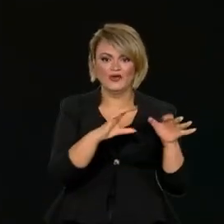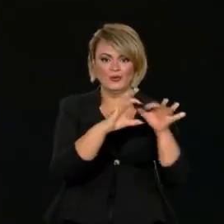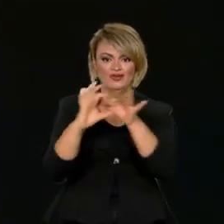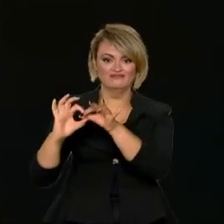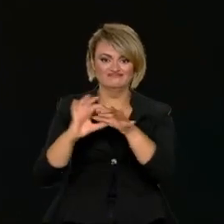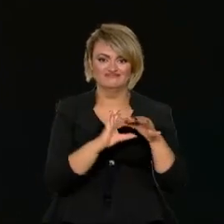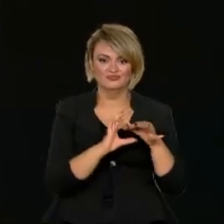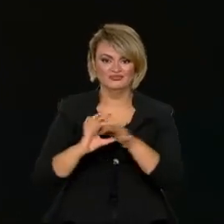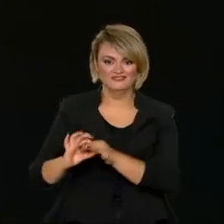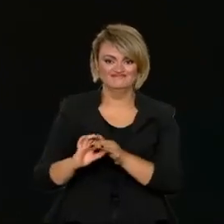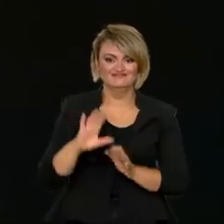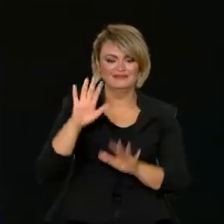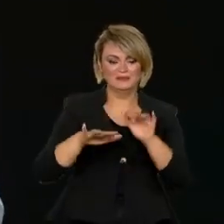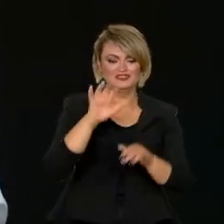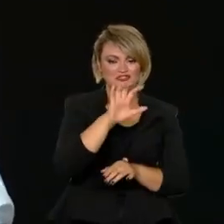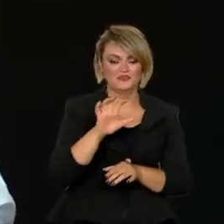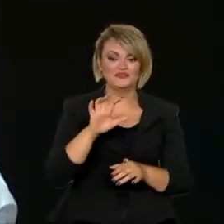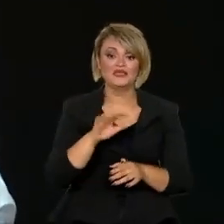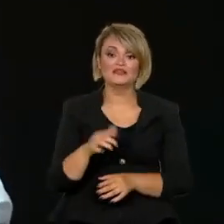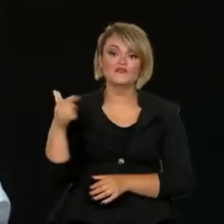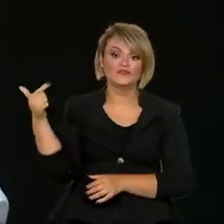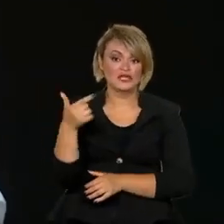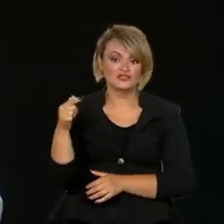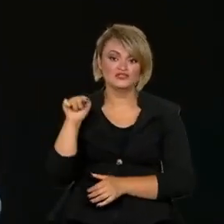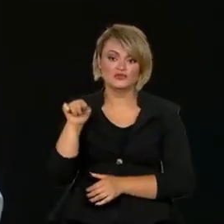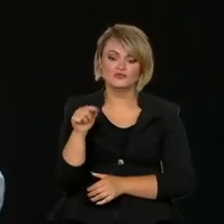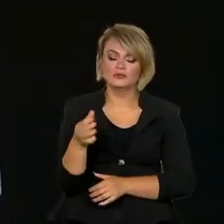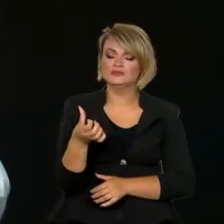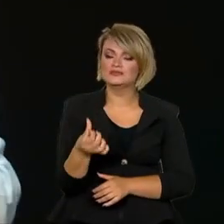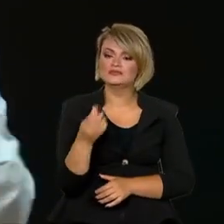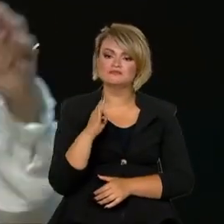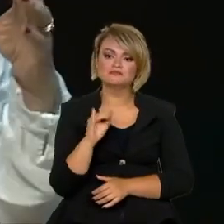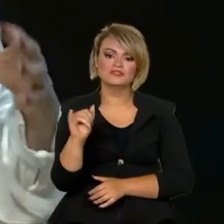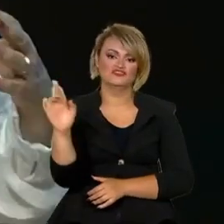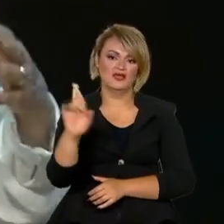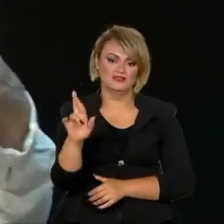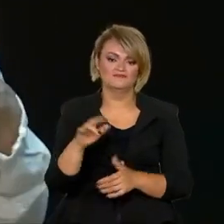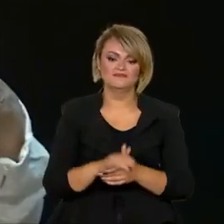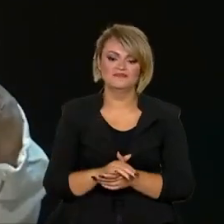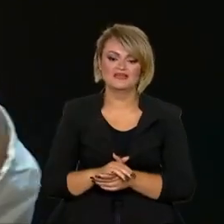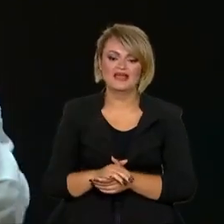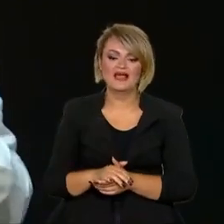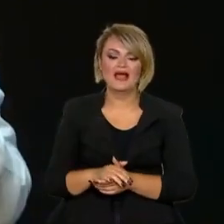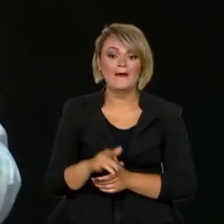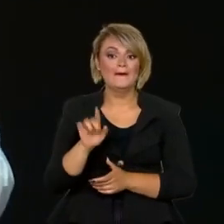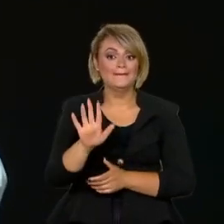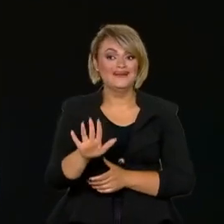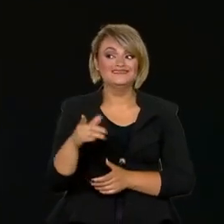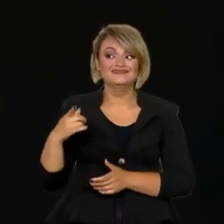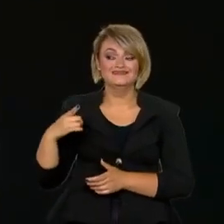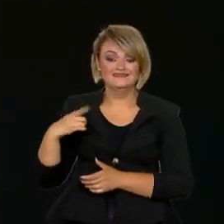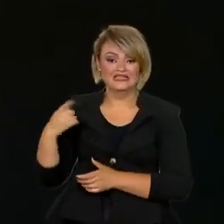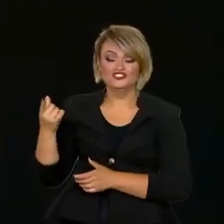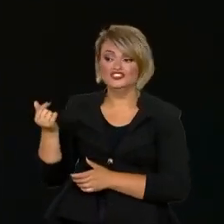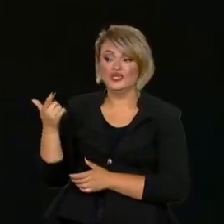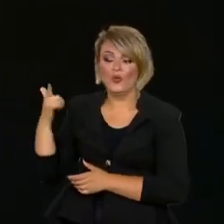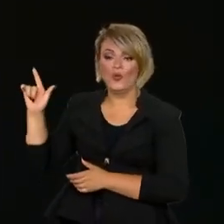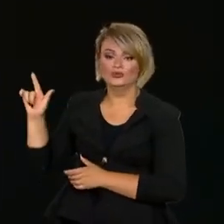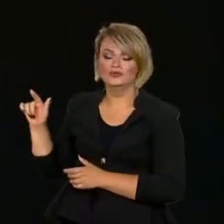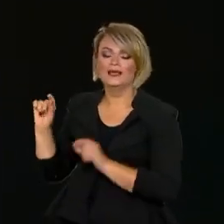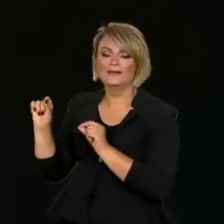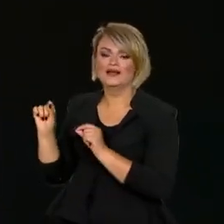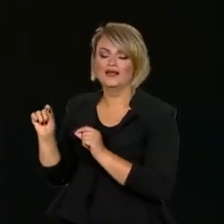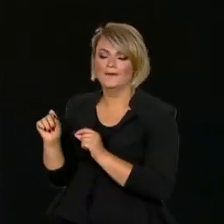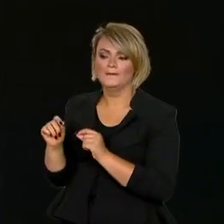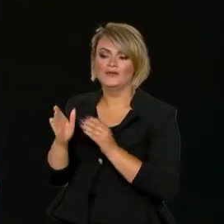aqui de regionais. Então, são 22,6 bilhões de reais. Aqui não estão os recursos do Minha Casa Minha